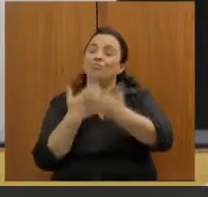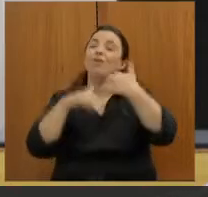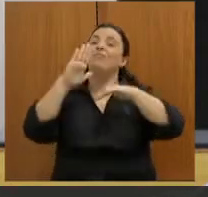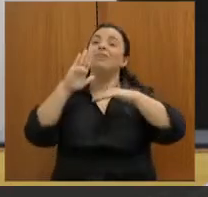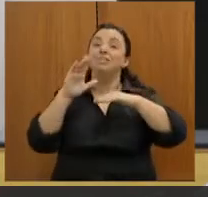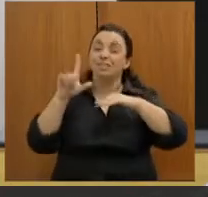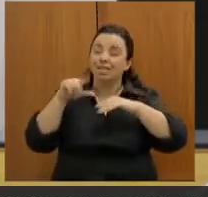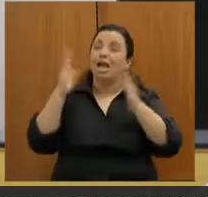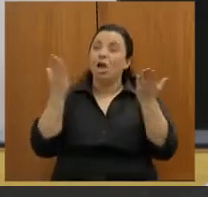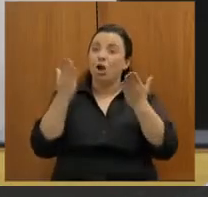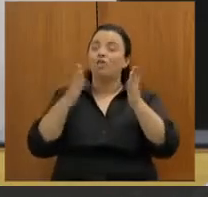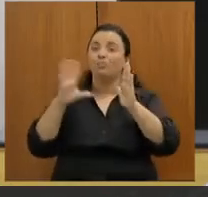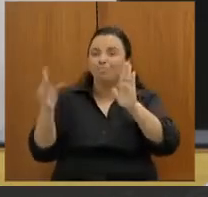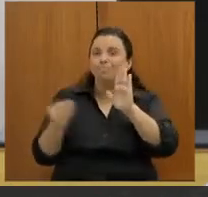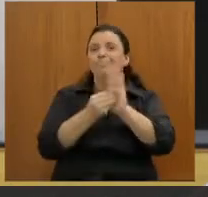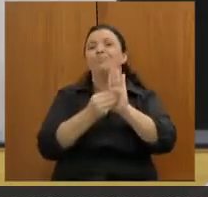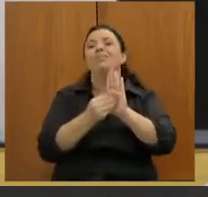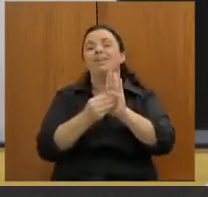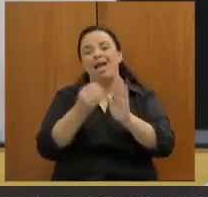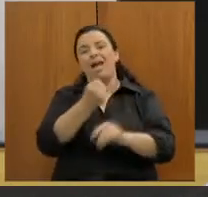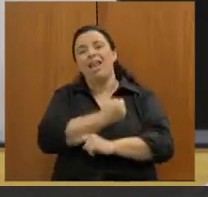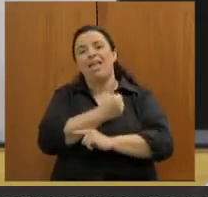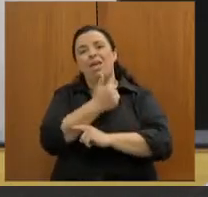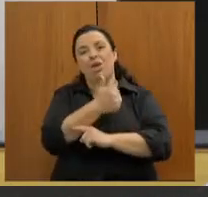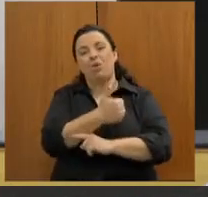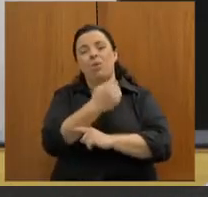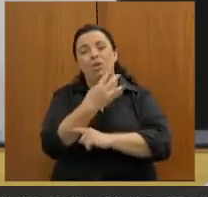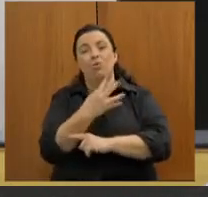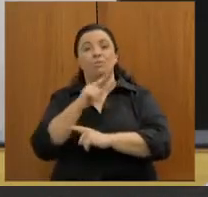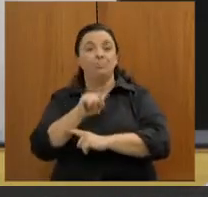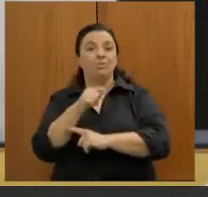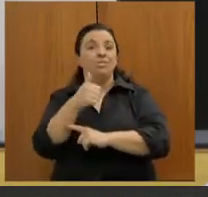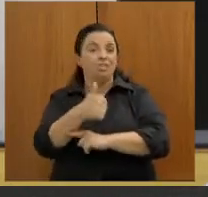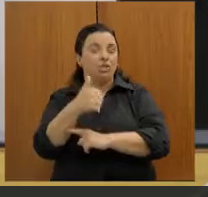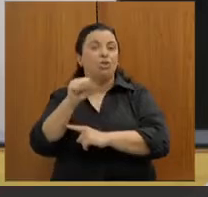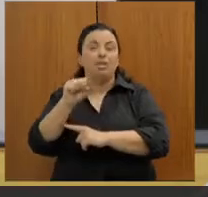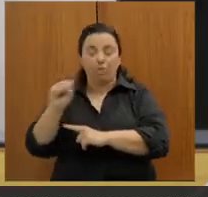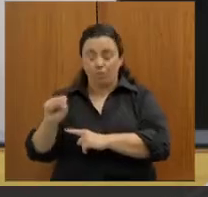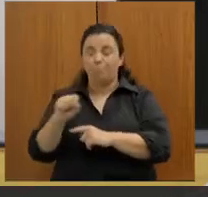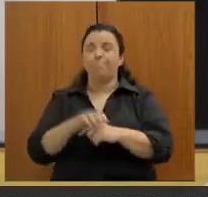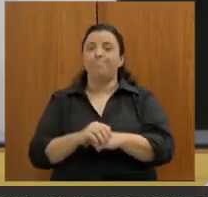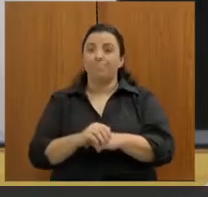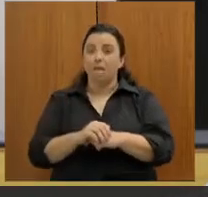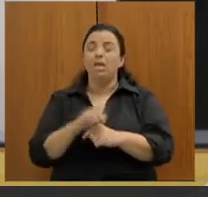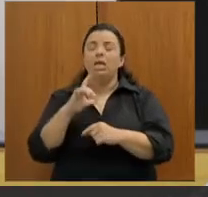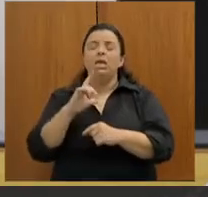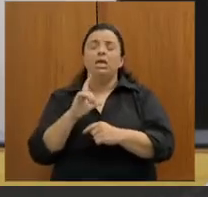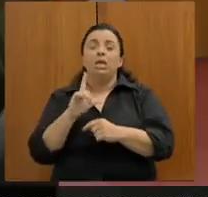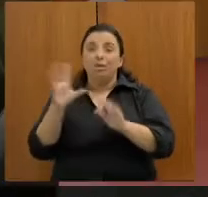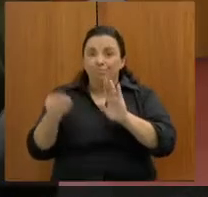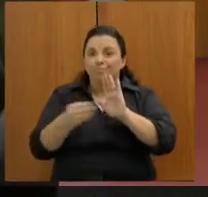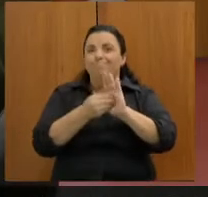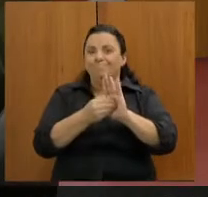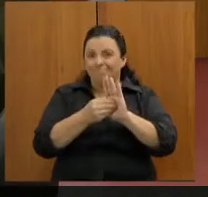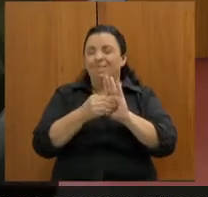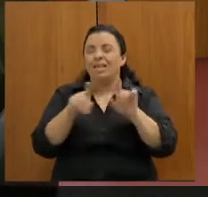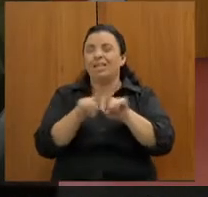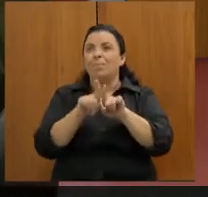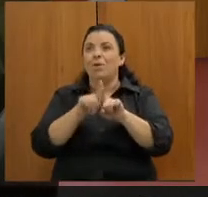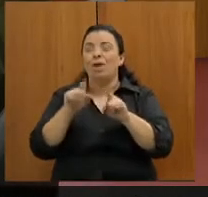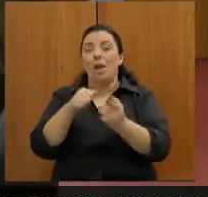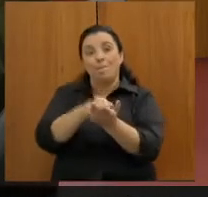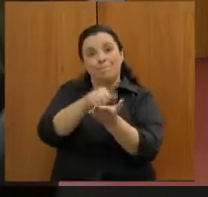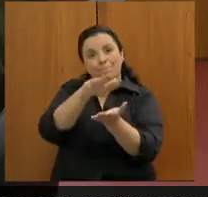14.188 além das multas e reclusão ela também força e